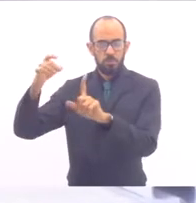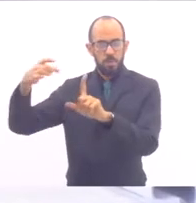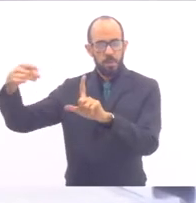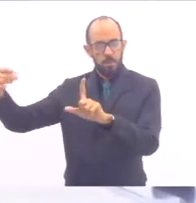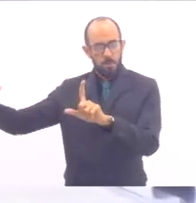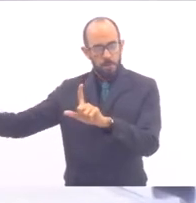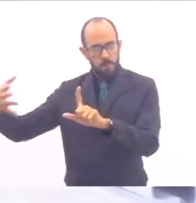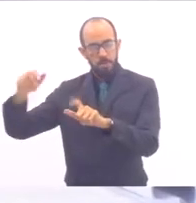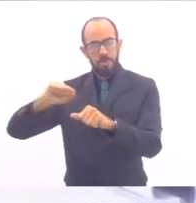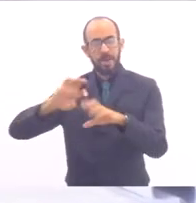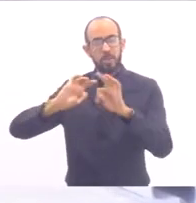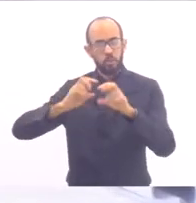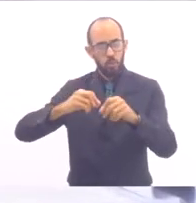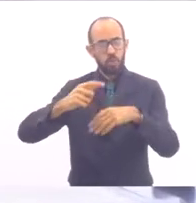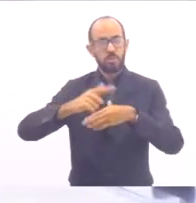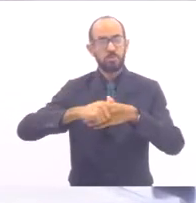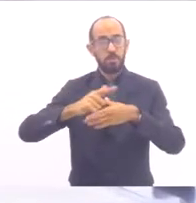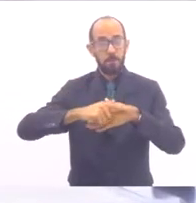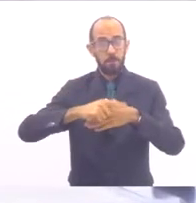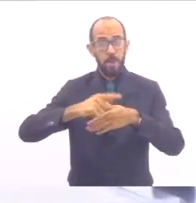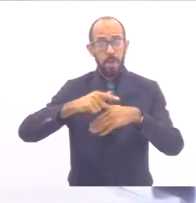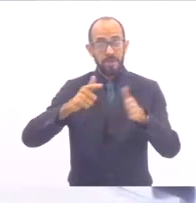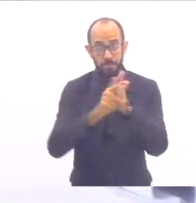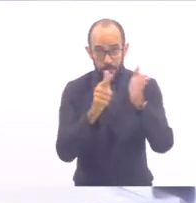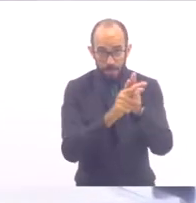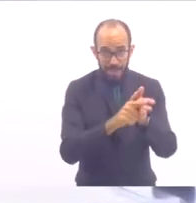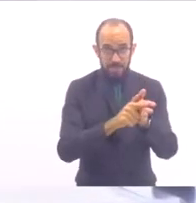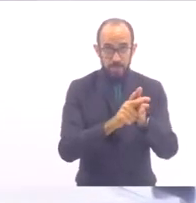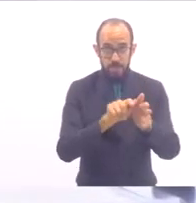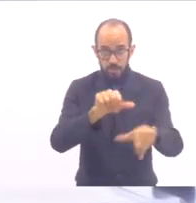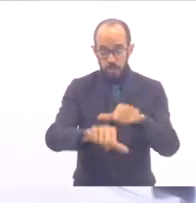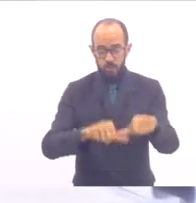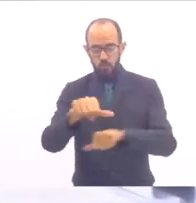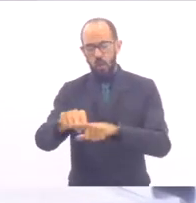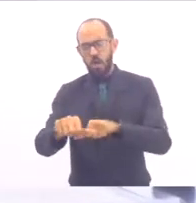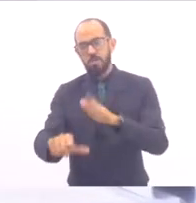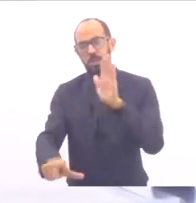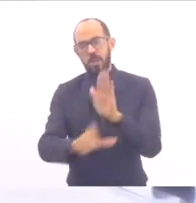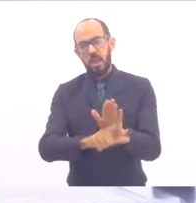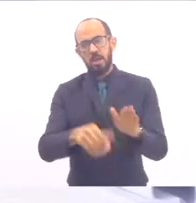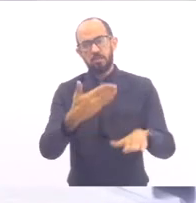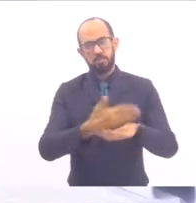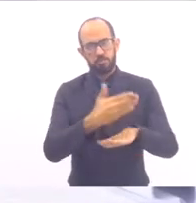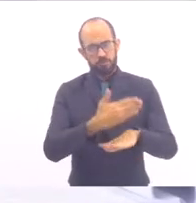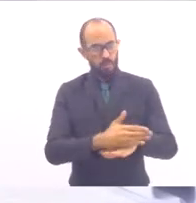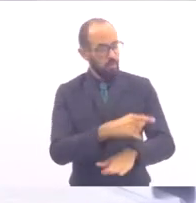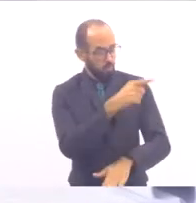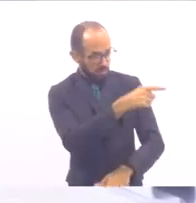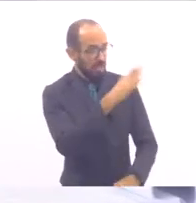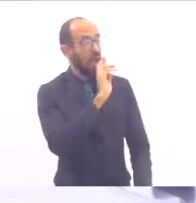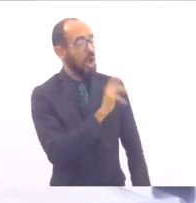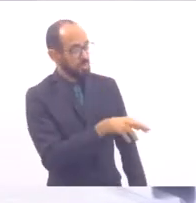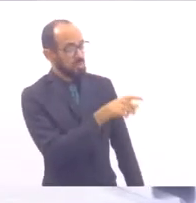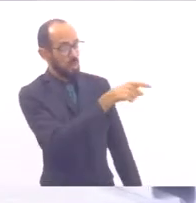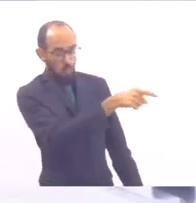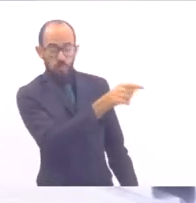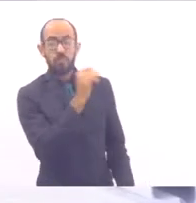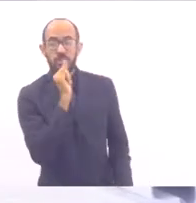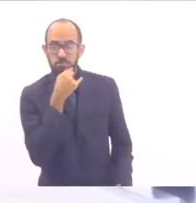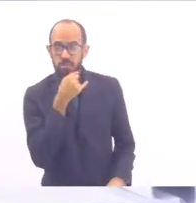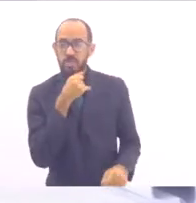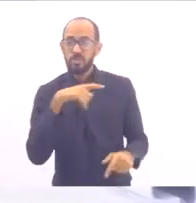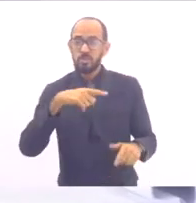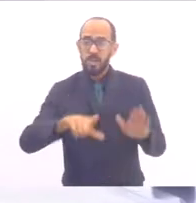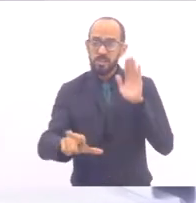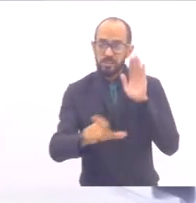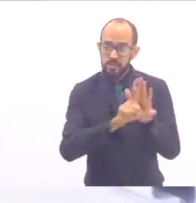papéis se convertam em direitos de cidadania. As leis no nosso país, você está coberta de razão, infelizmente, tem uma